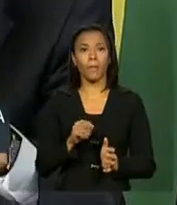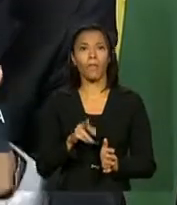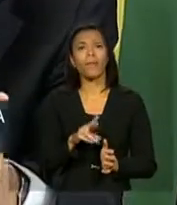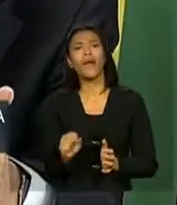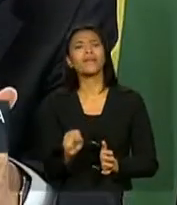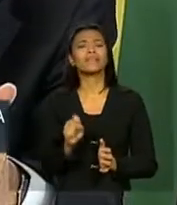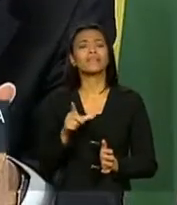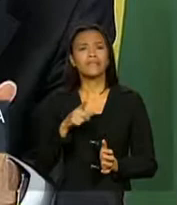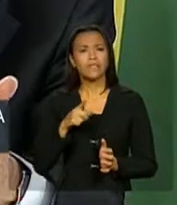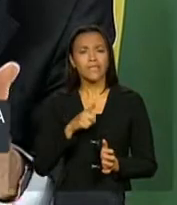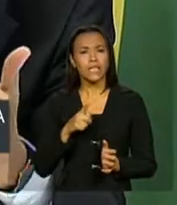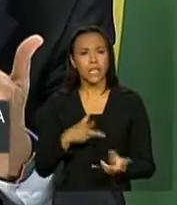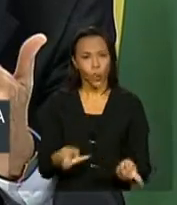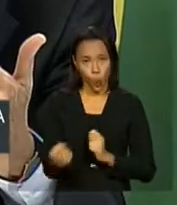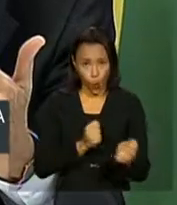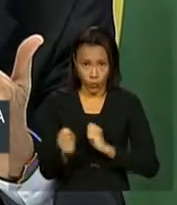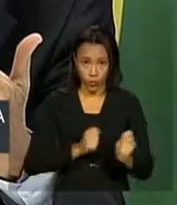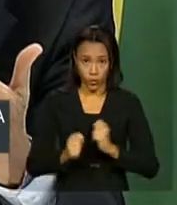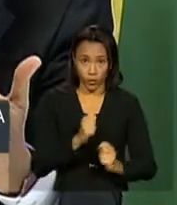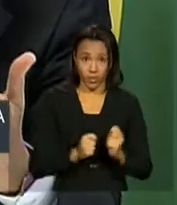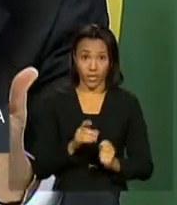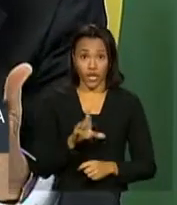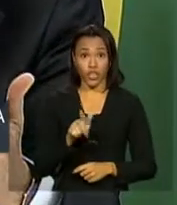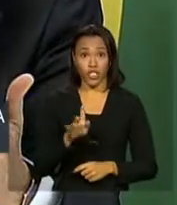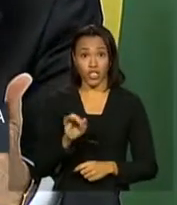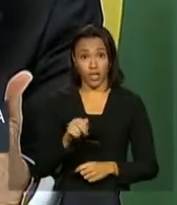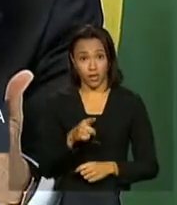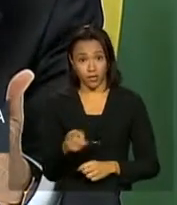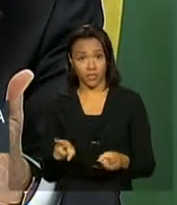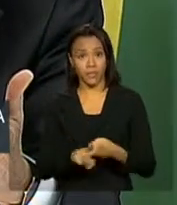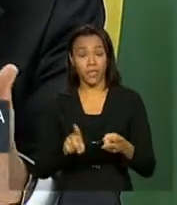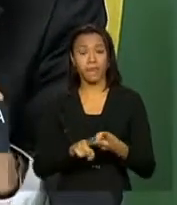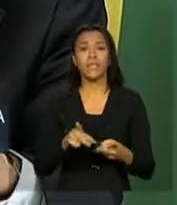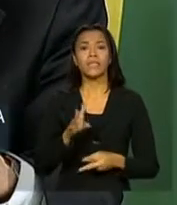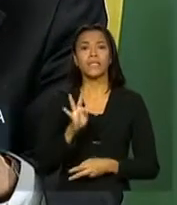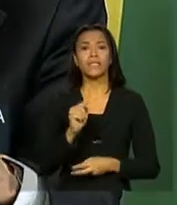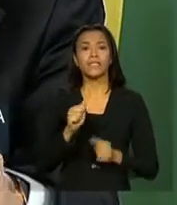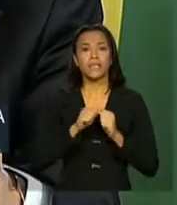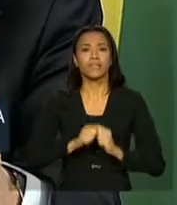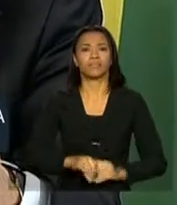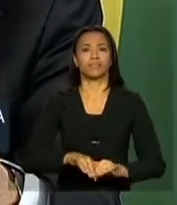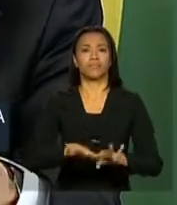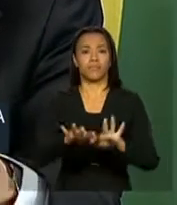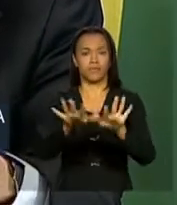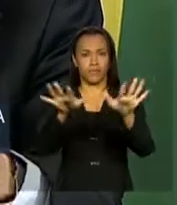na geração e na transmissão mais de